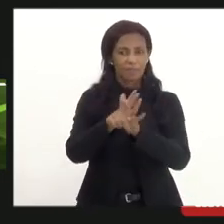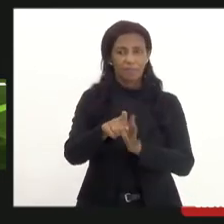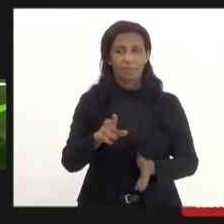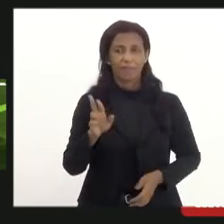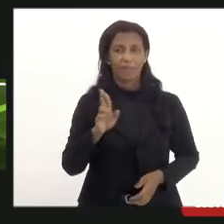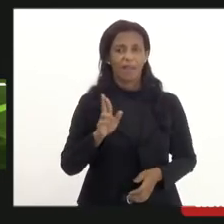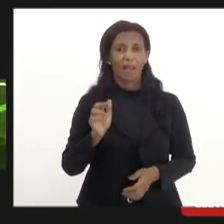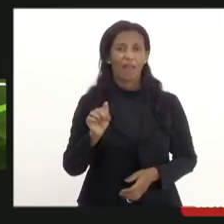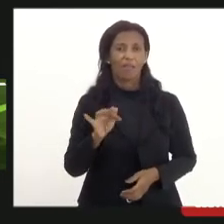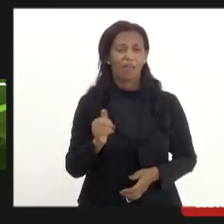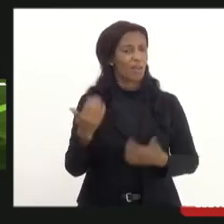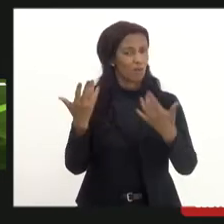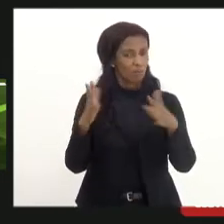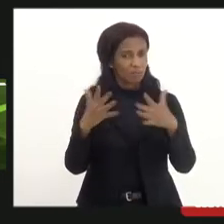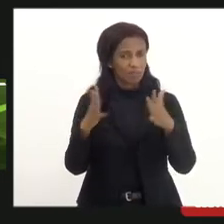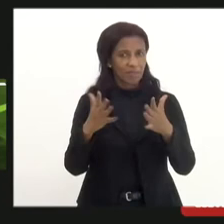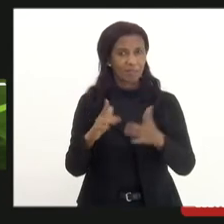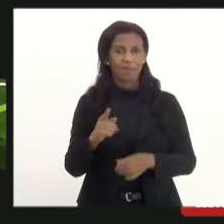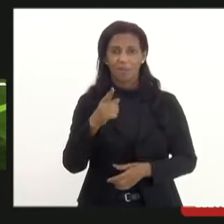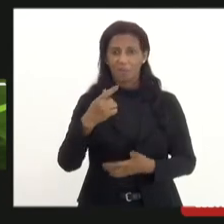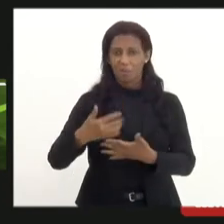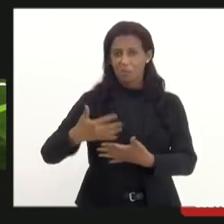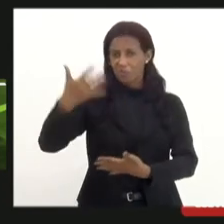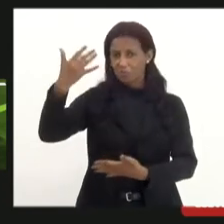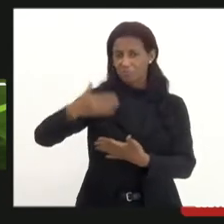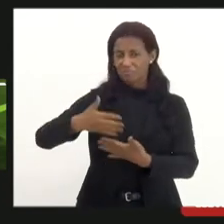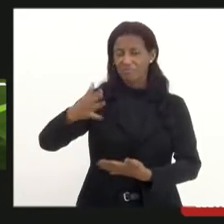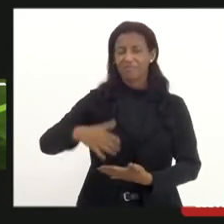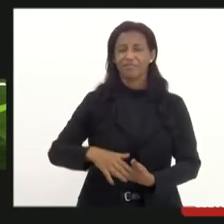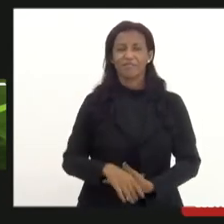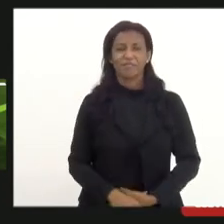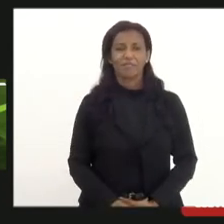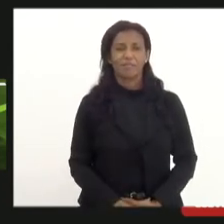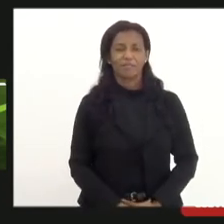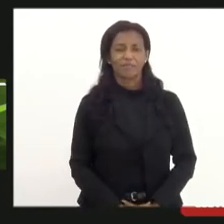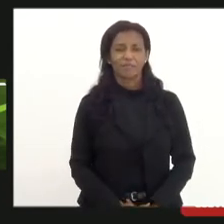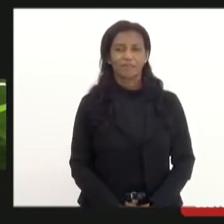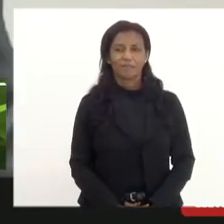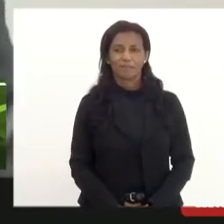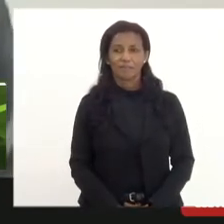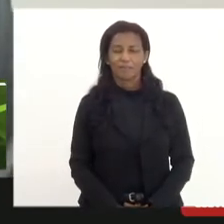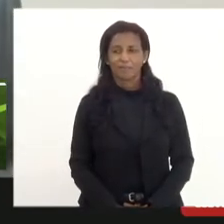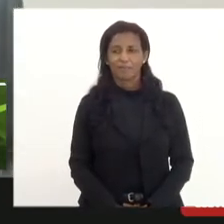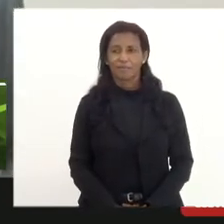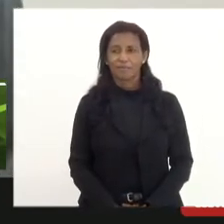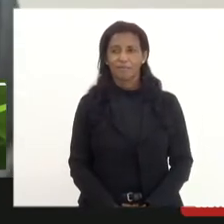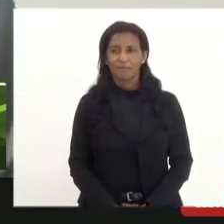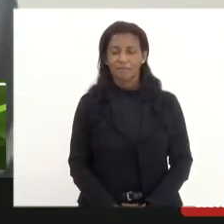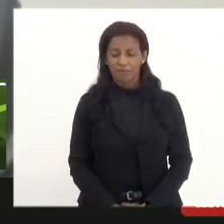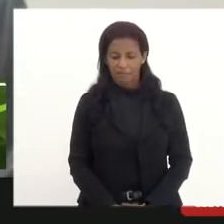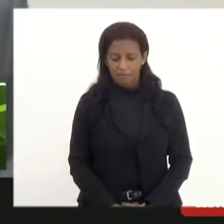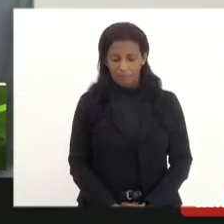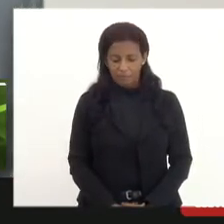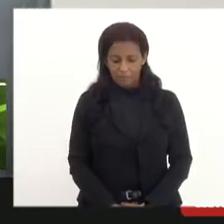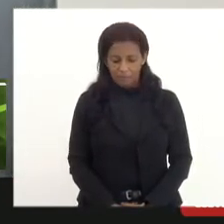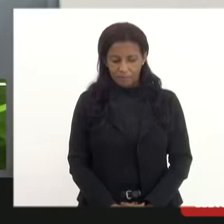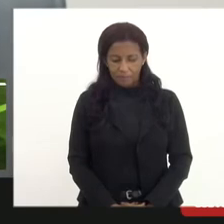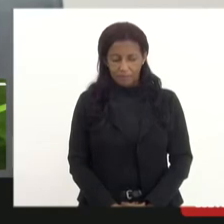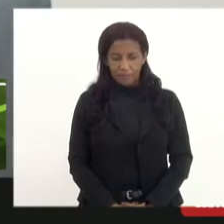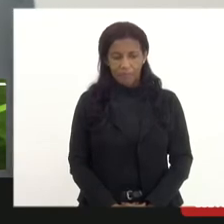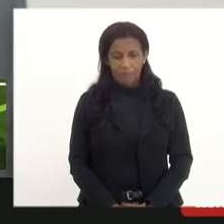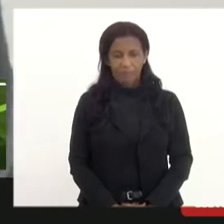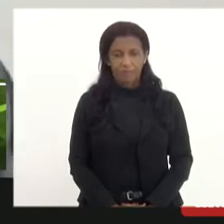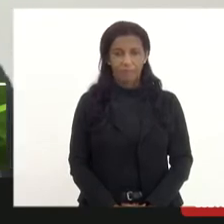Rafael, e parabenizar aí, né, pelas suas explanações. Obrigado, presidente. Vou começar,